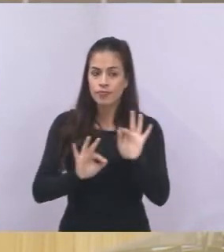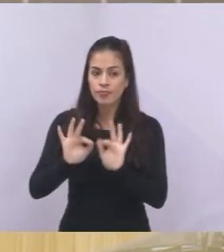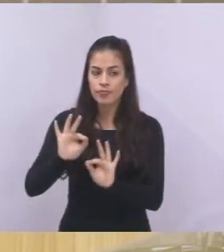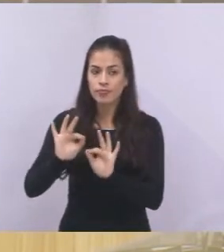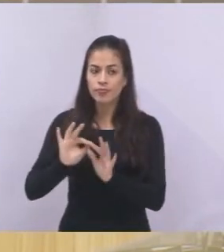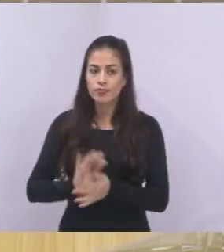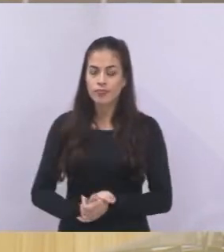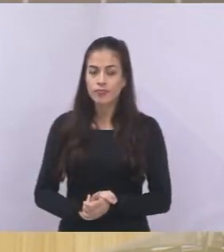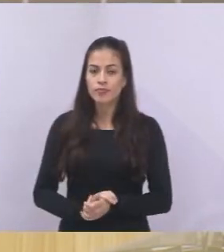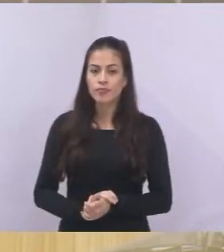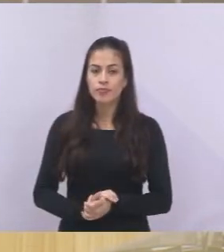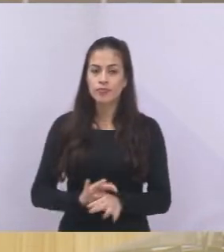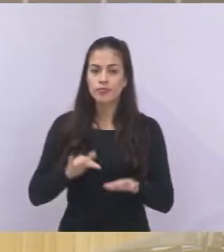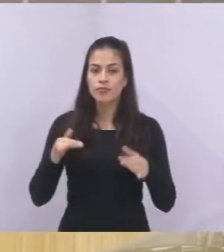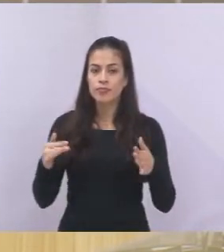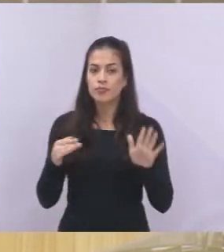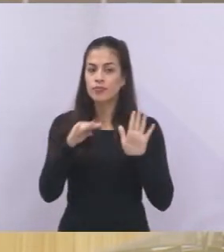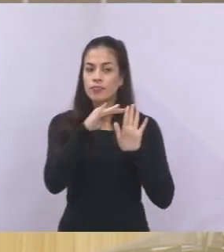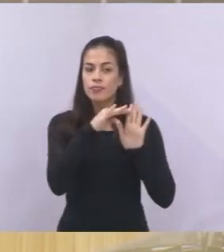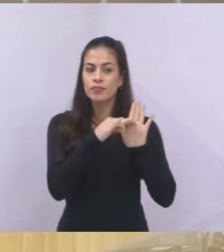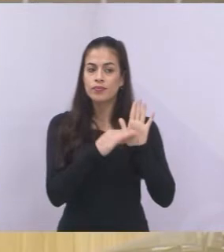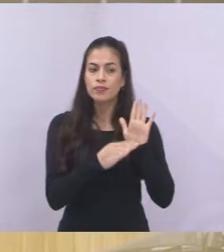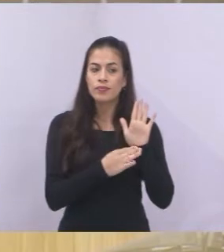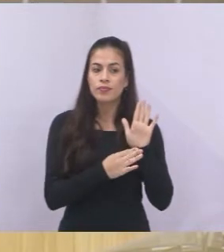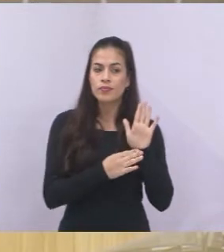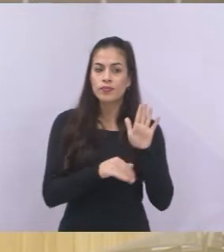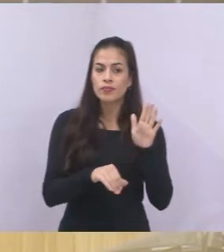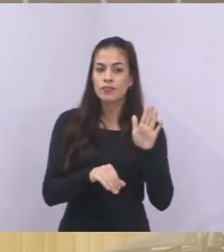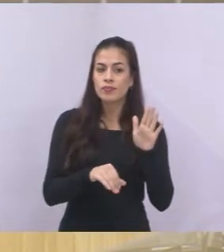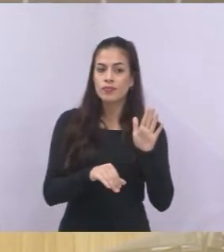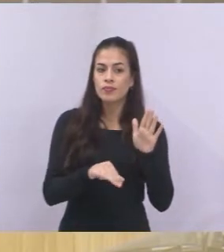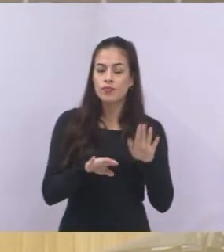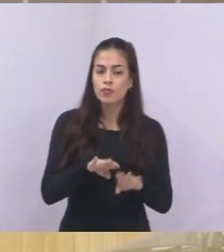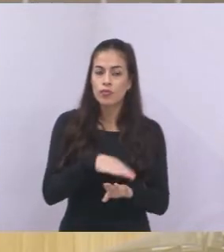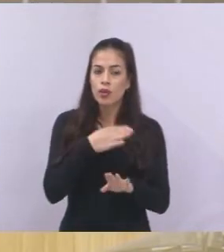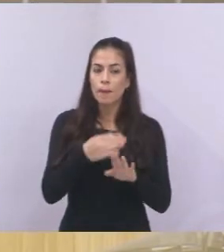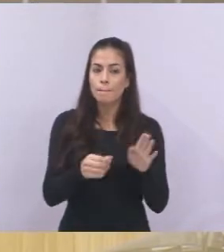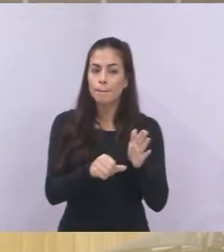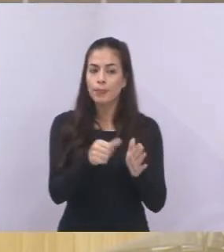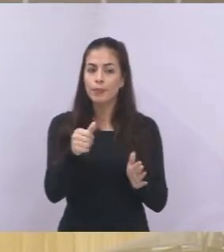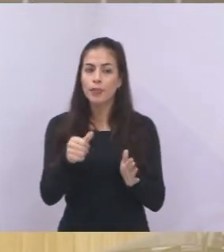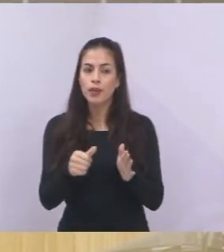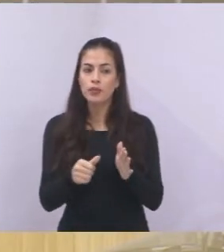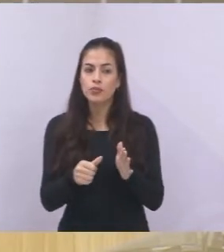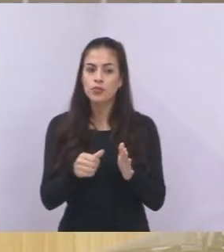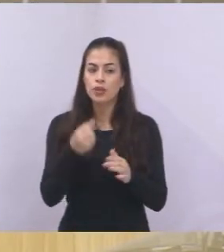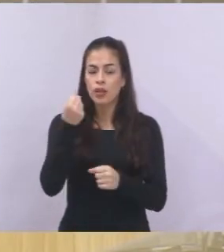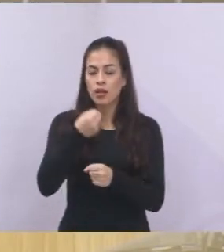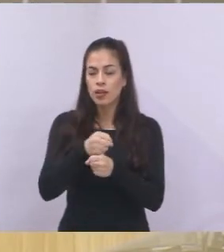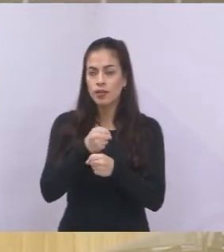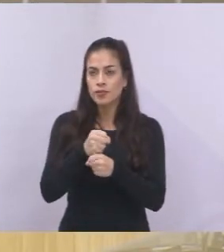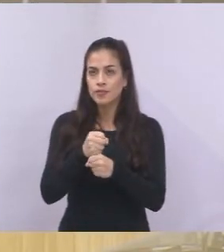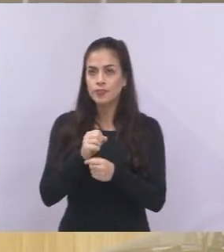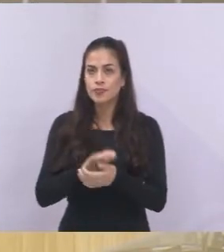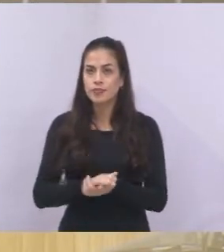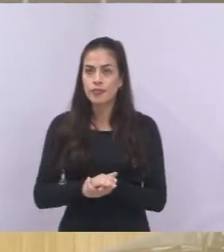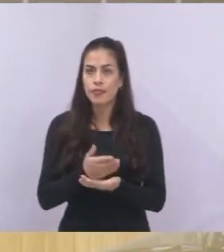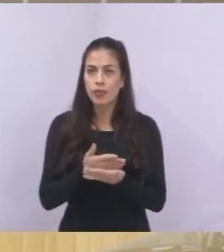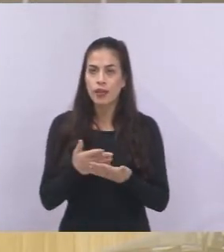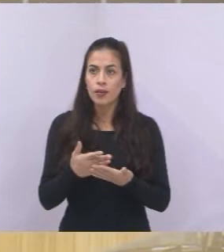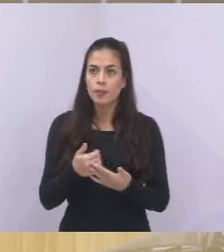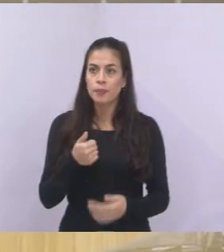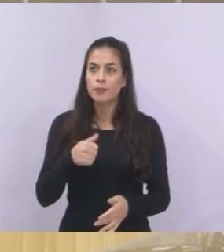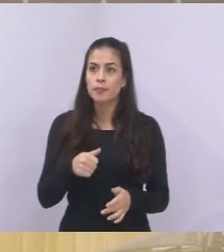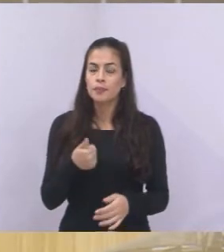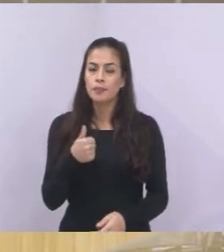definidas, reduções nas pontuações exigidas para os primeiros anos, elevando-se as pontuações apenas a partir de 1º de janeiro de 2024, até que